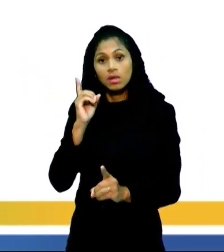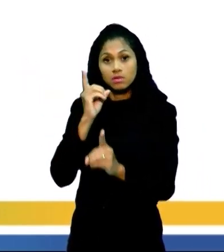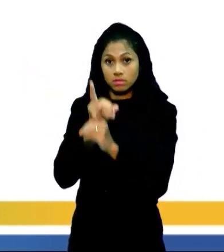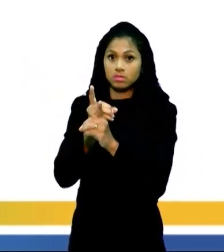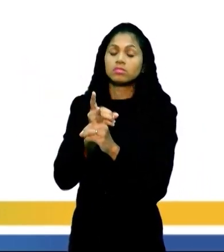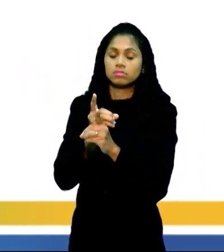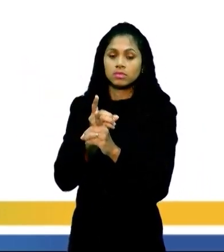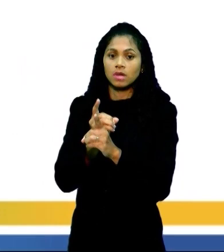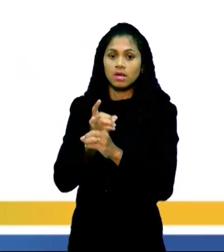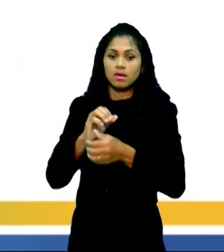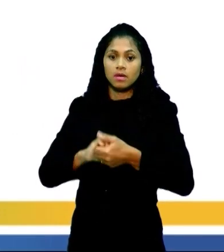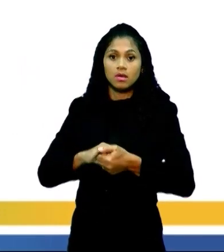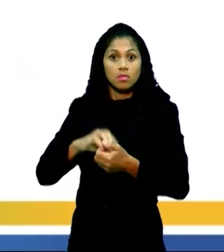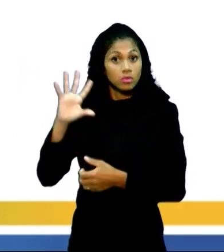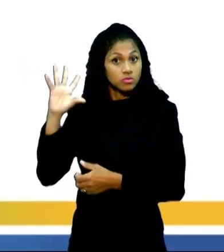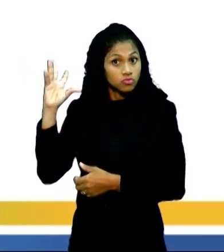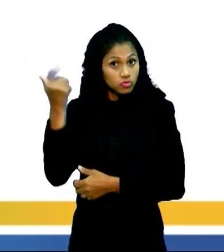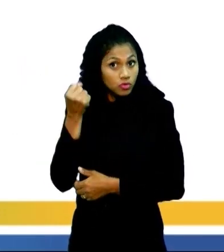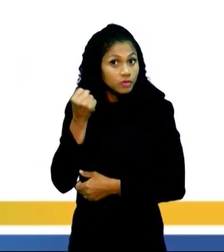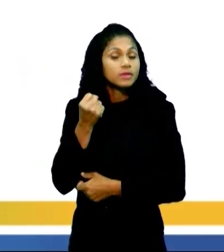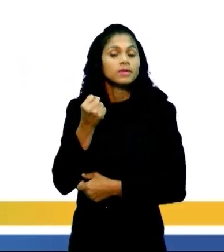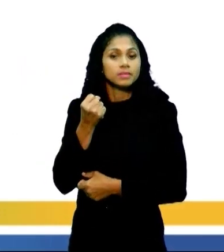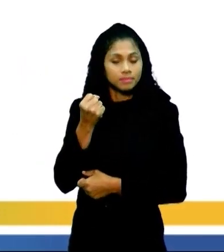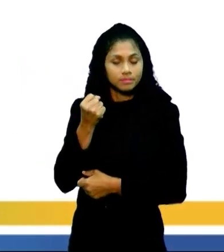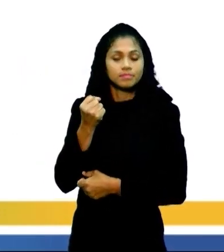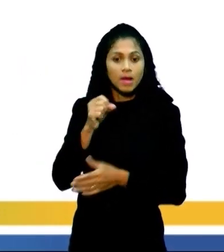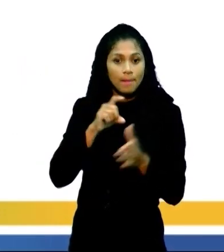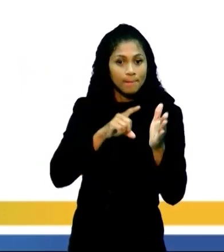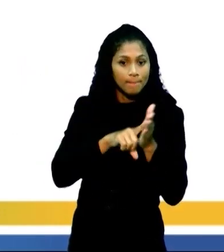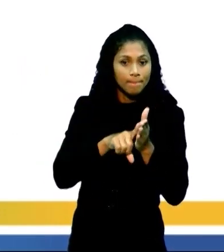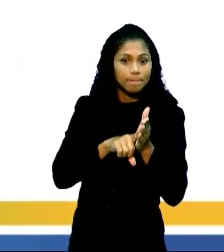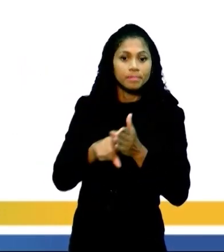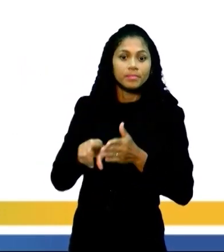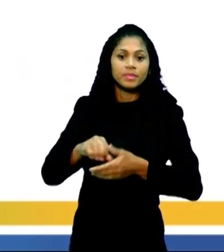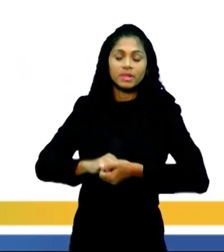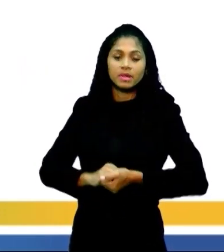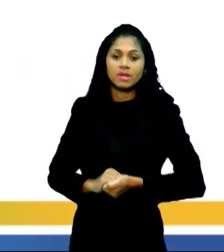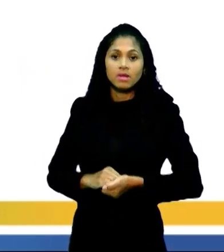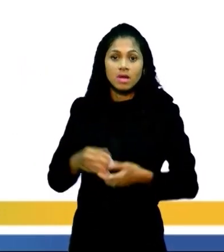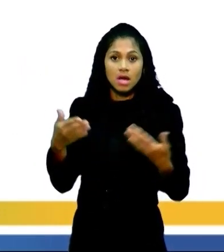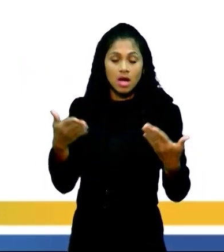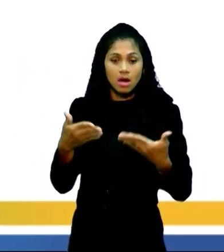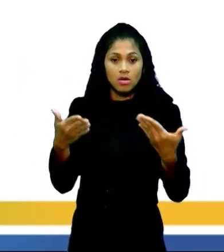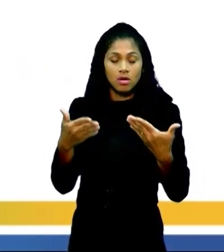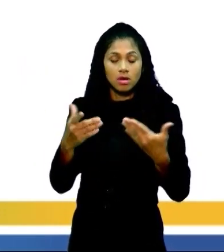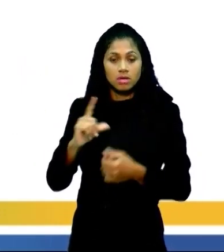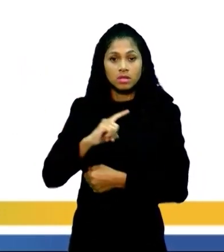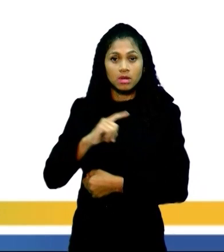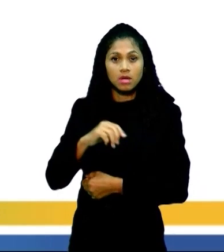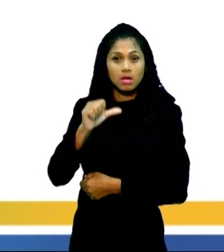esta equação. Olha aí, nós vamos ter agora 8